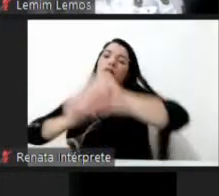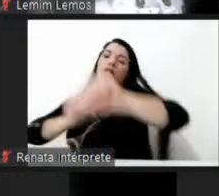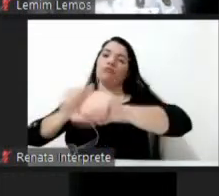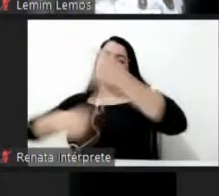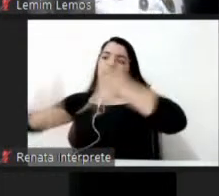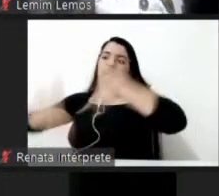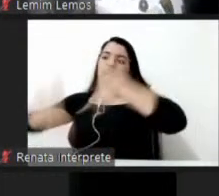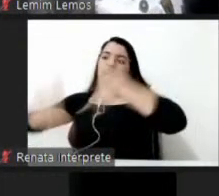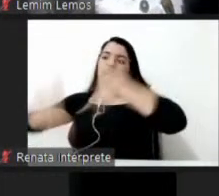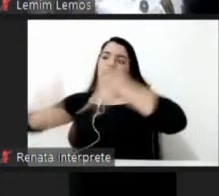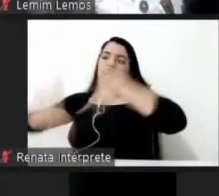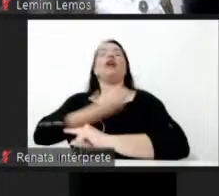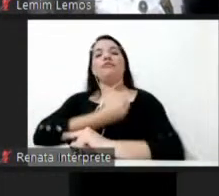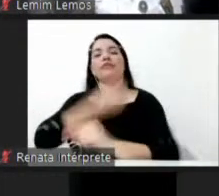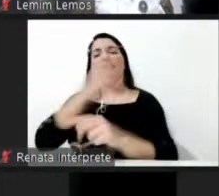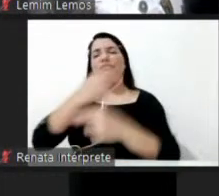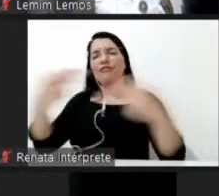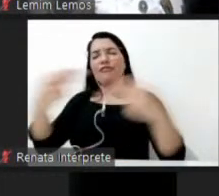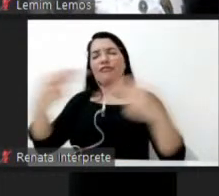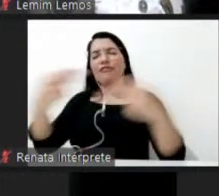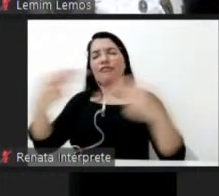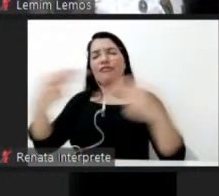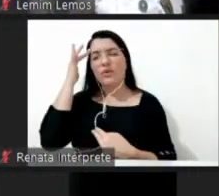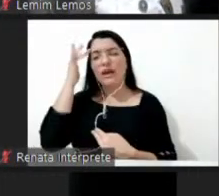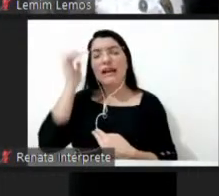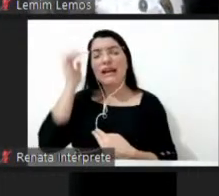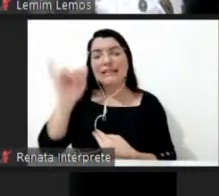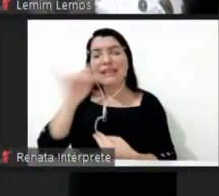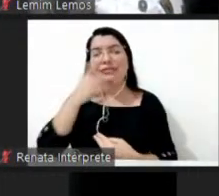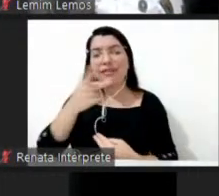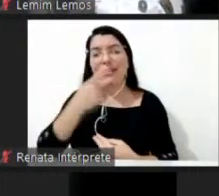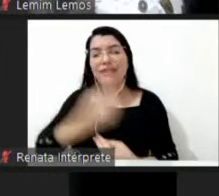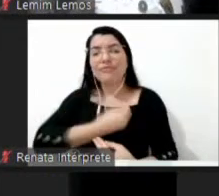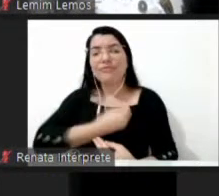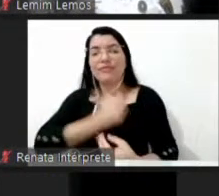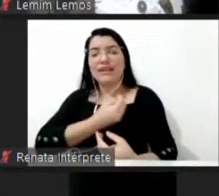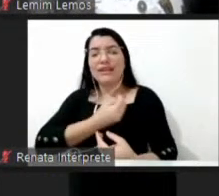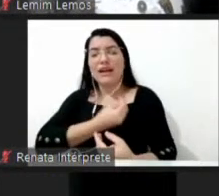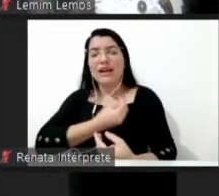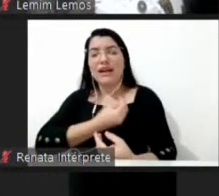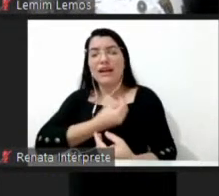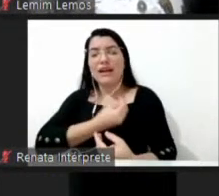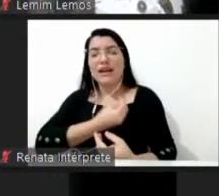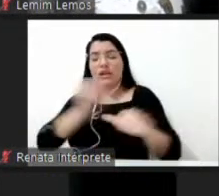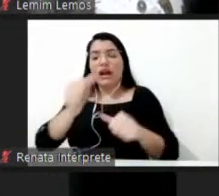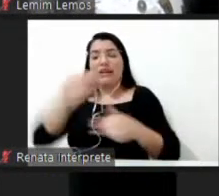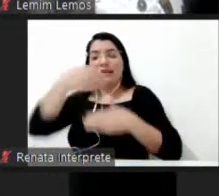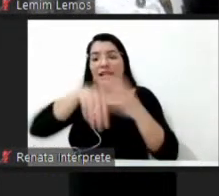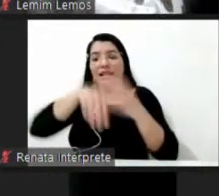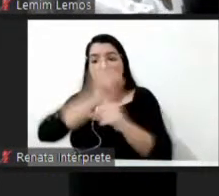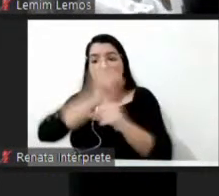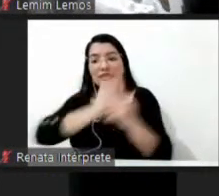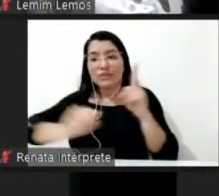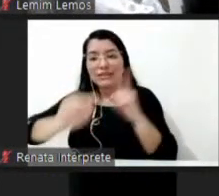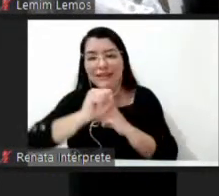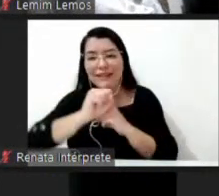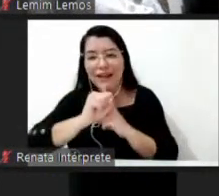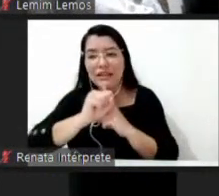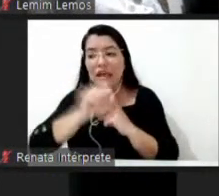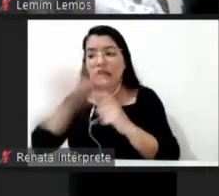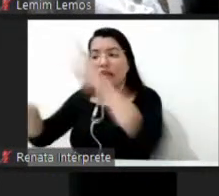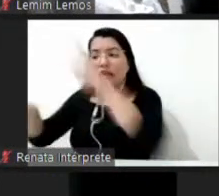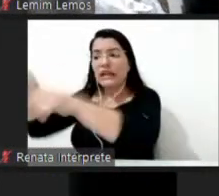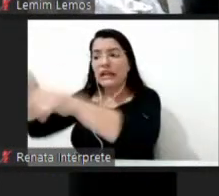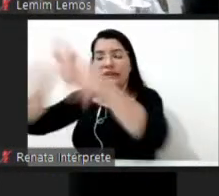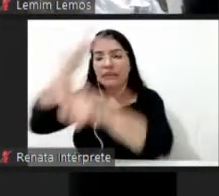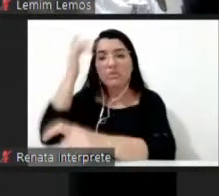gente. Se a gente for falar de recuperação, reinserção na sociedade dessas pessoas, sejam